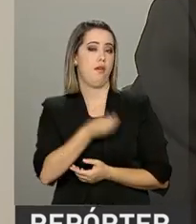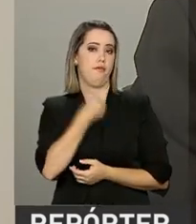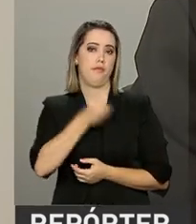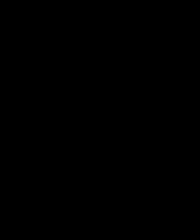do cidadão de bem. Yeah.